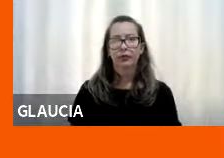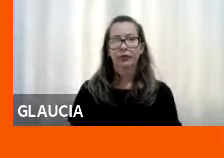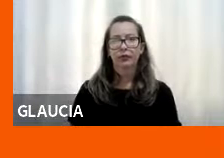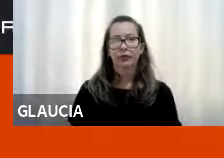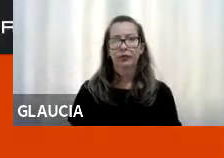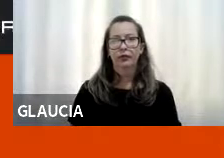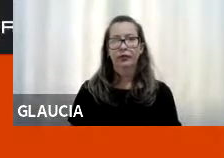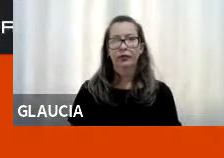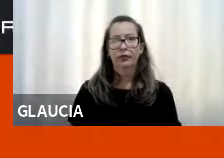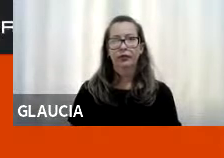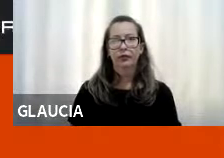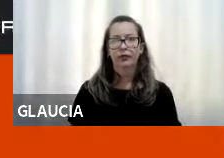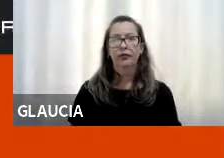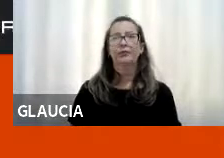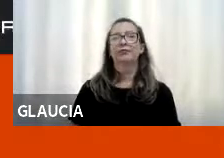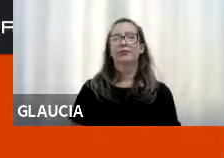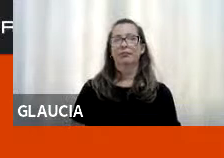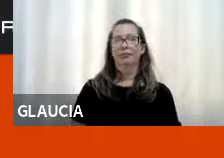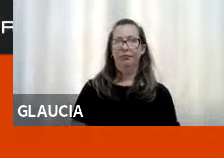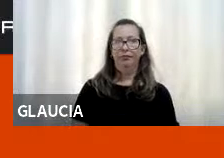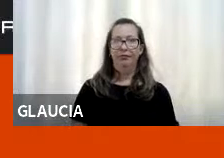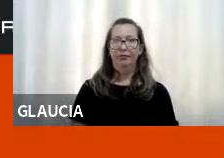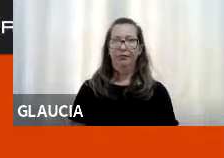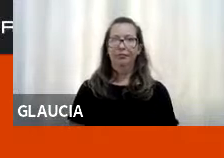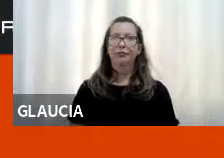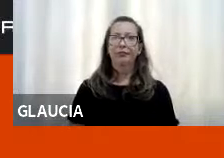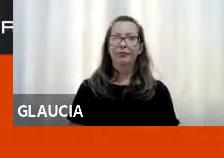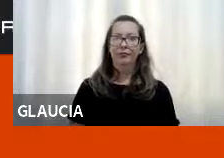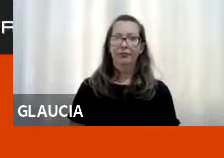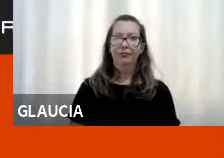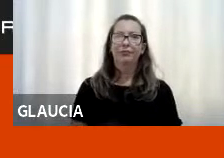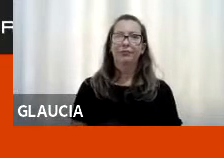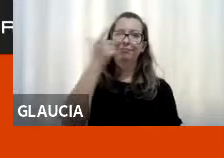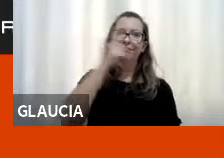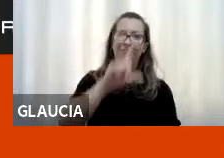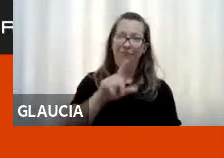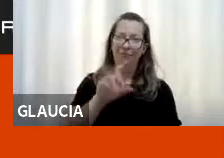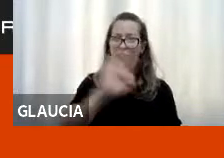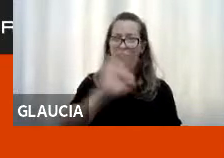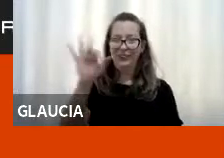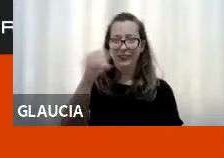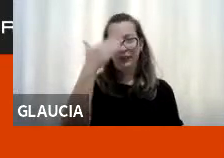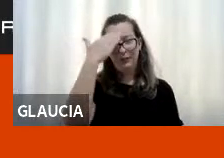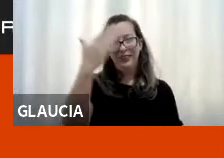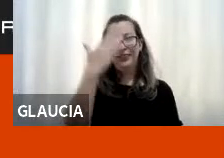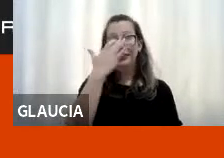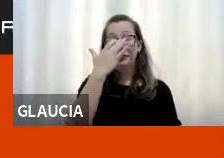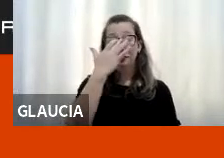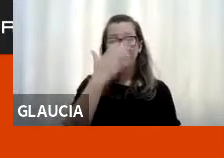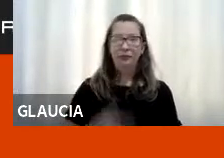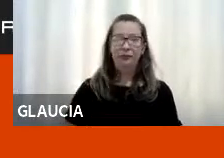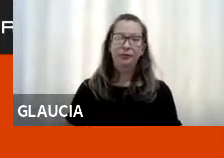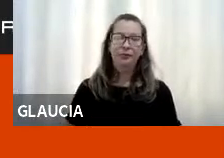direita. Opa, espera aí. Foi. Foi, ótimo. Obrigado. Sim, foi.